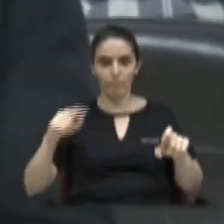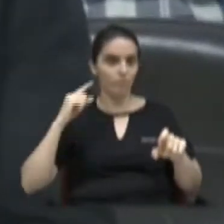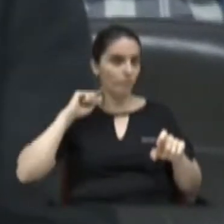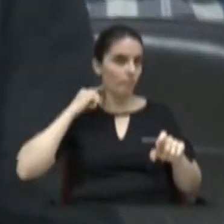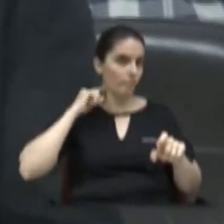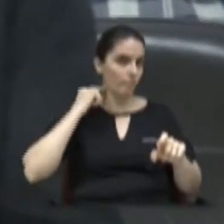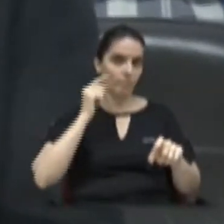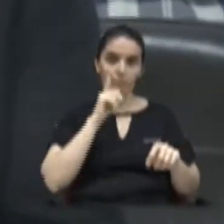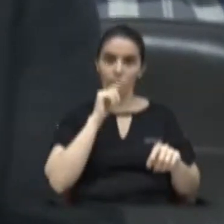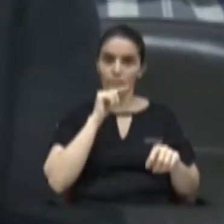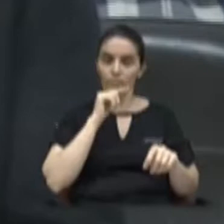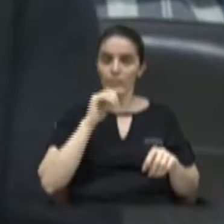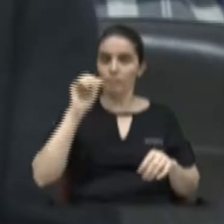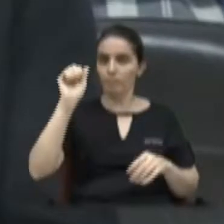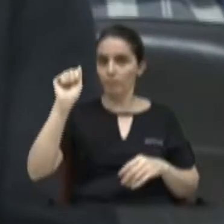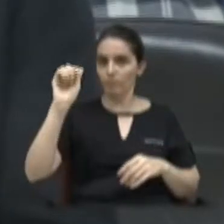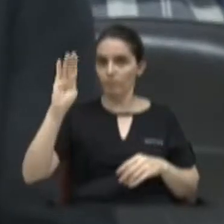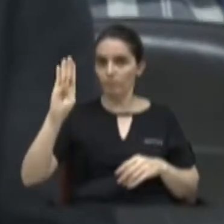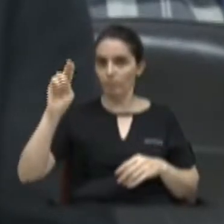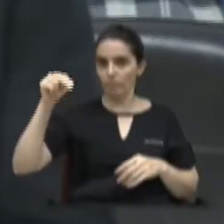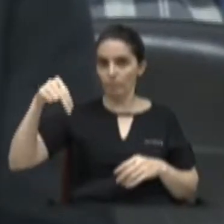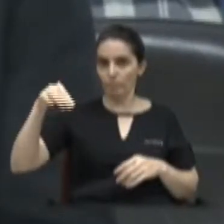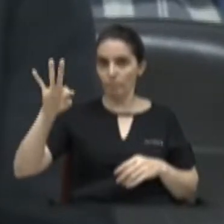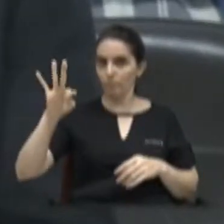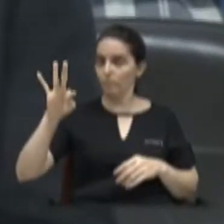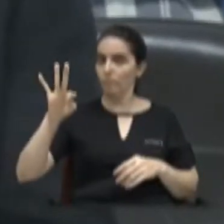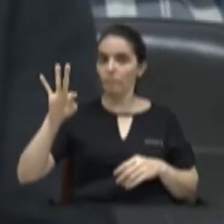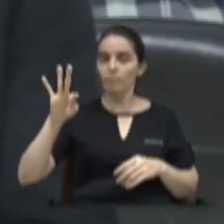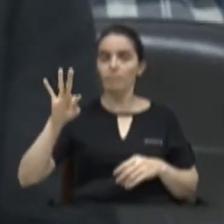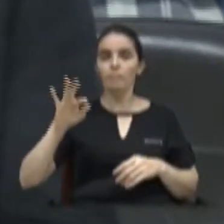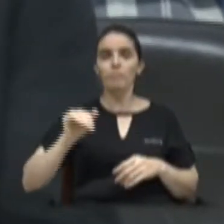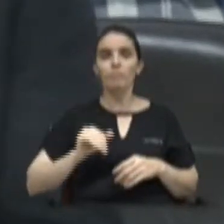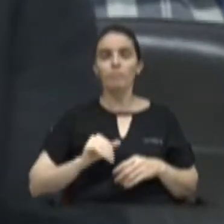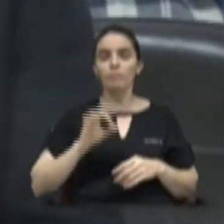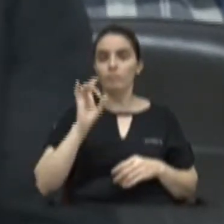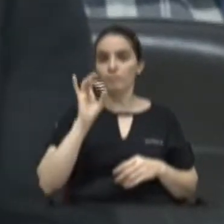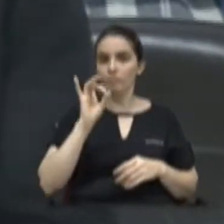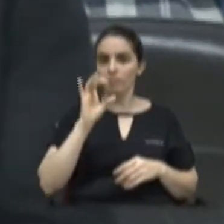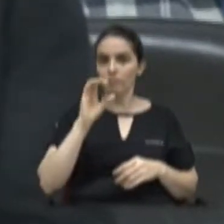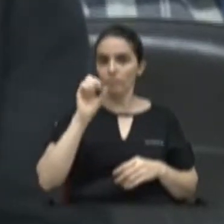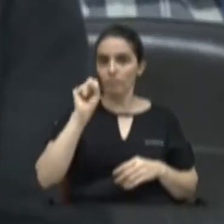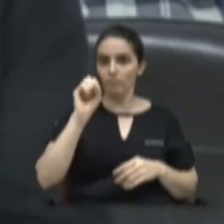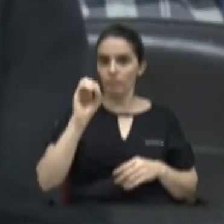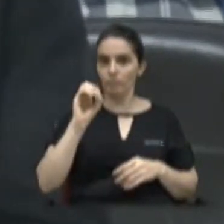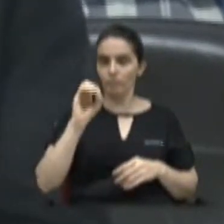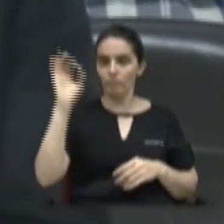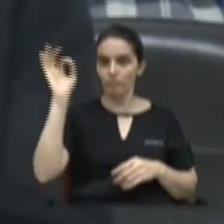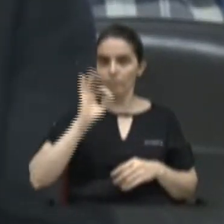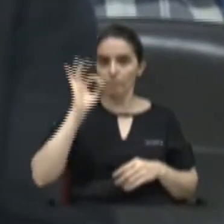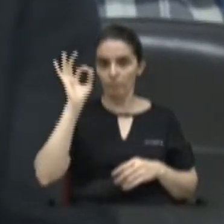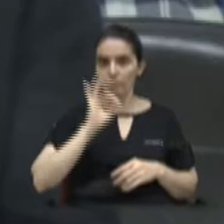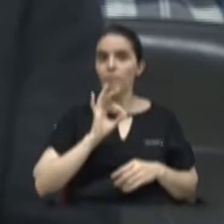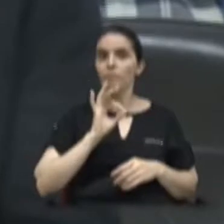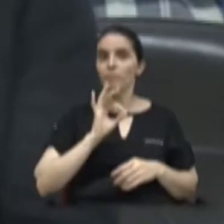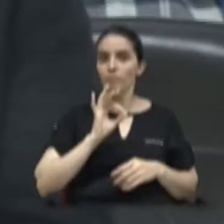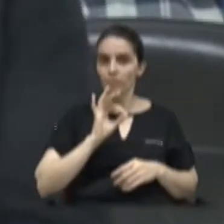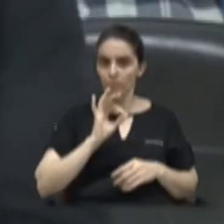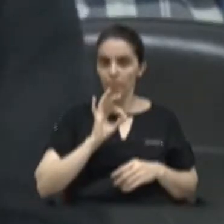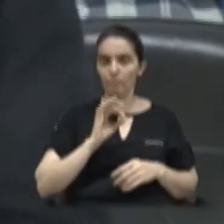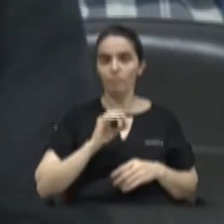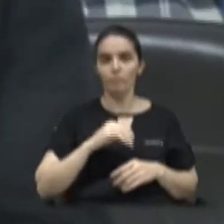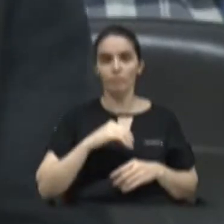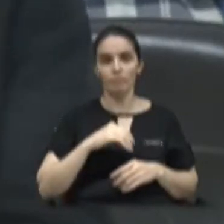ABNT diz que é somente 80% que nós consumimos. E quanto